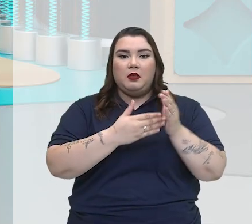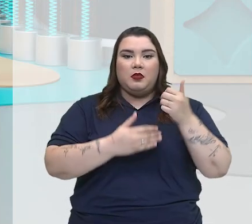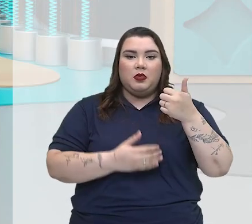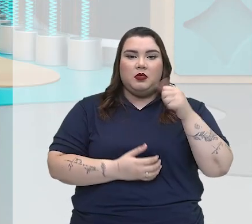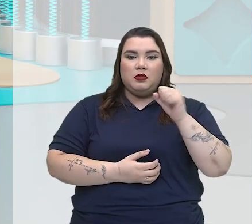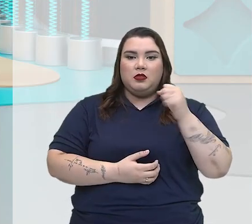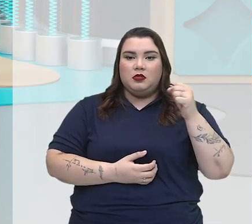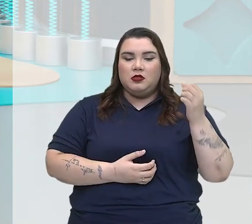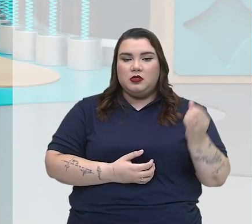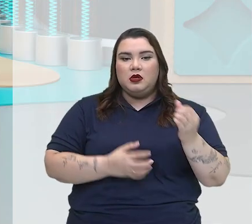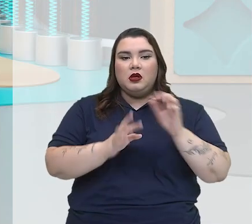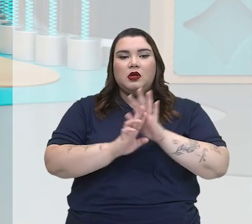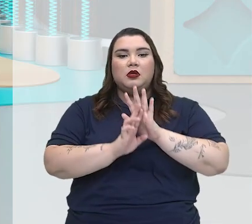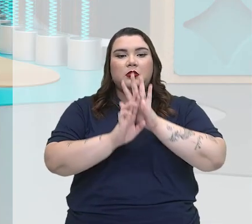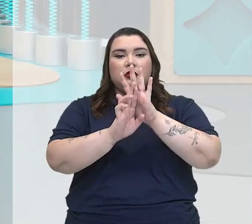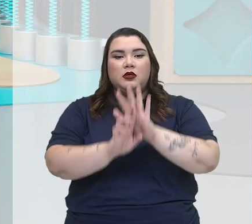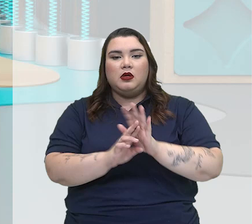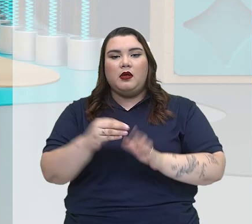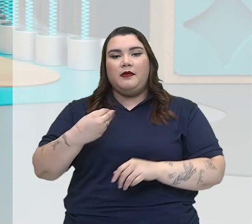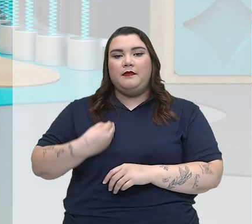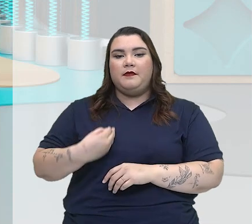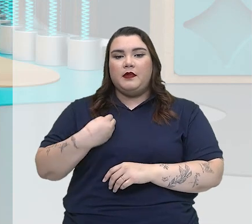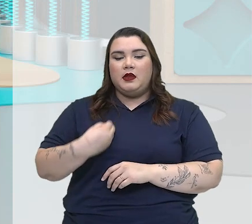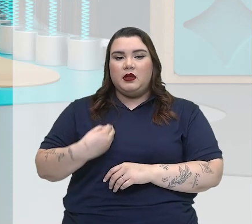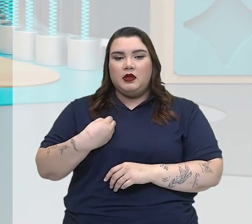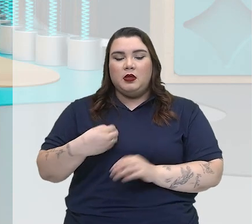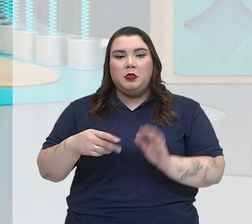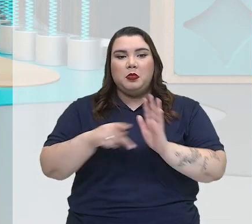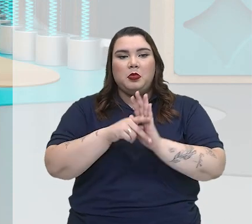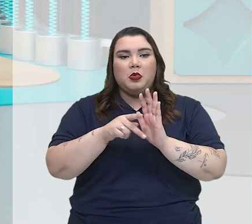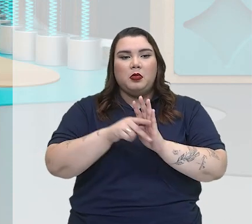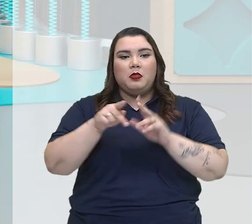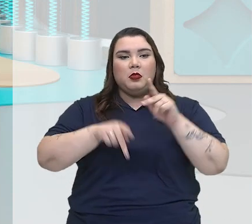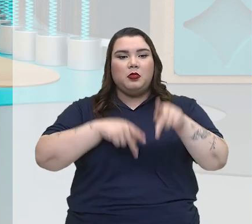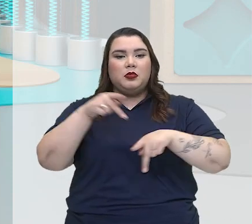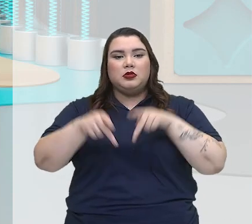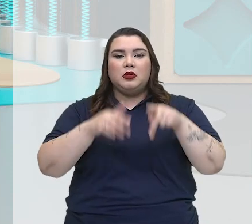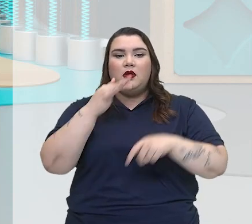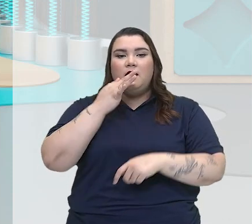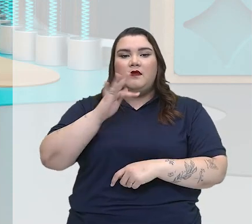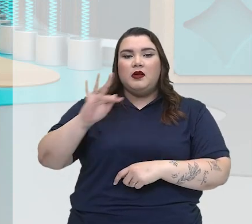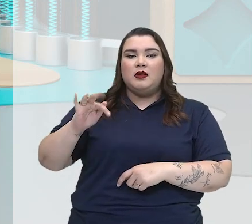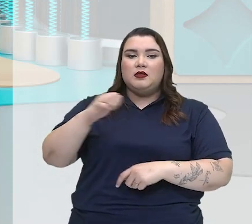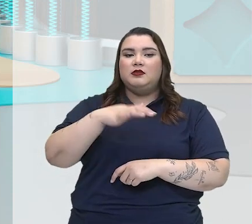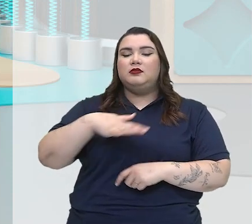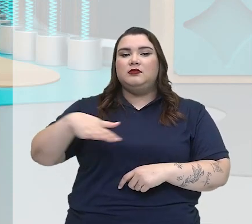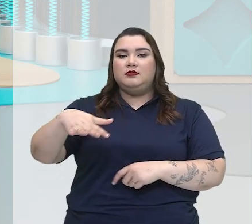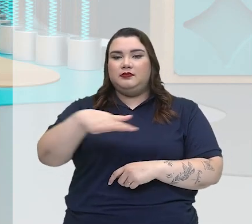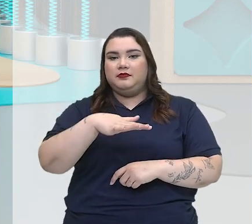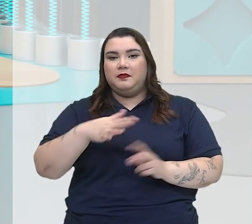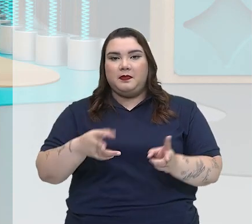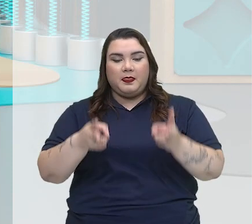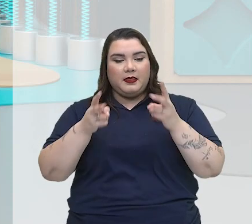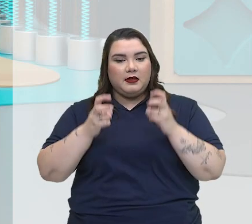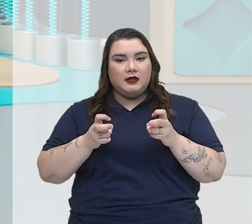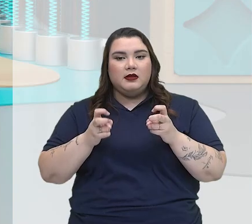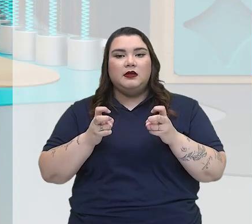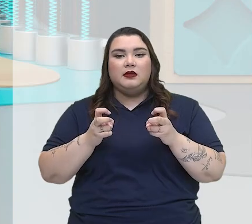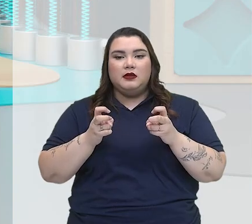1886. Aqui o artista retrata a vida parisiense aqui. Então, se você